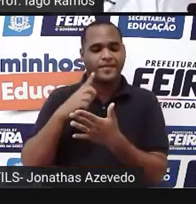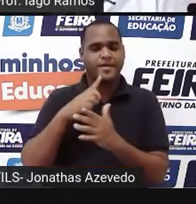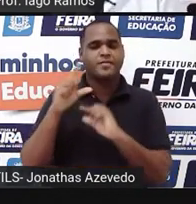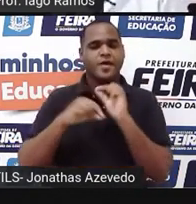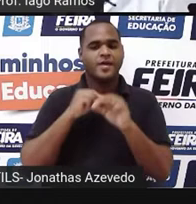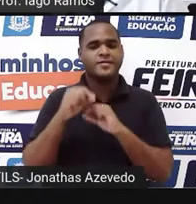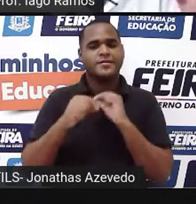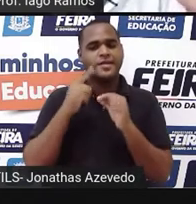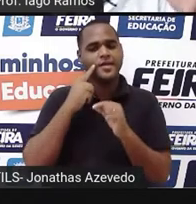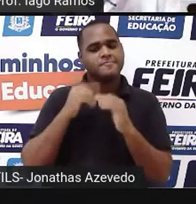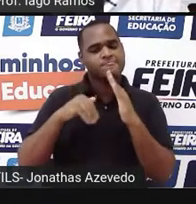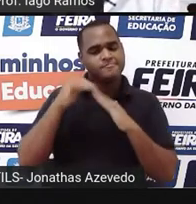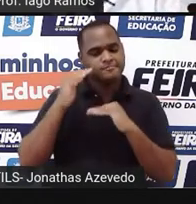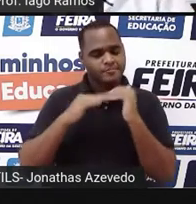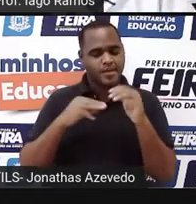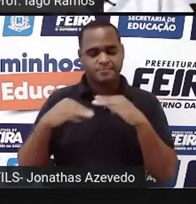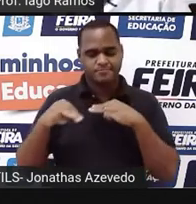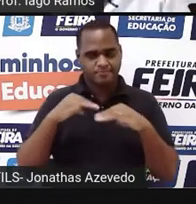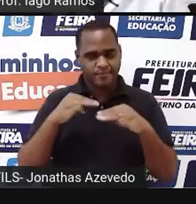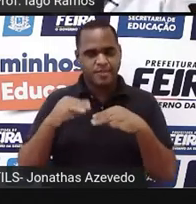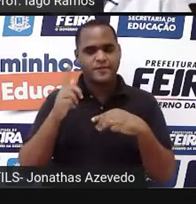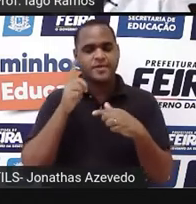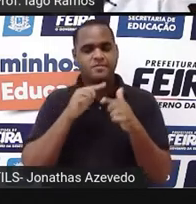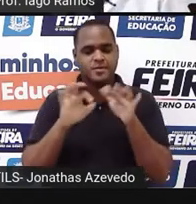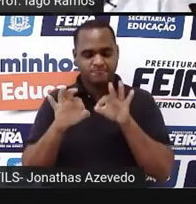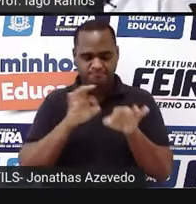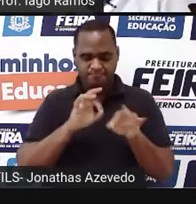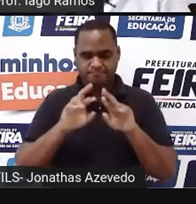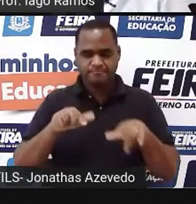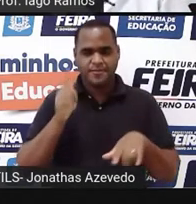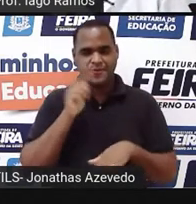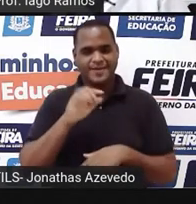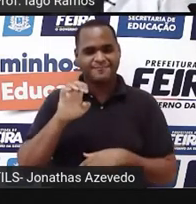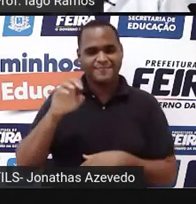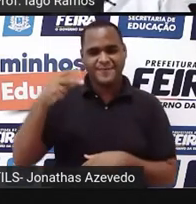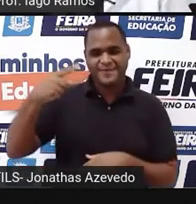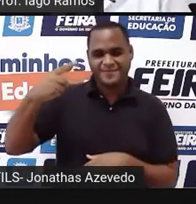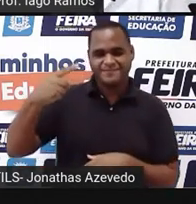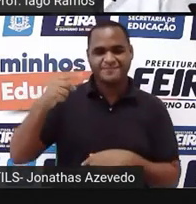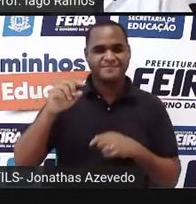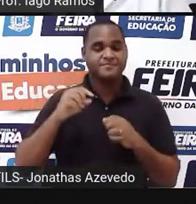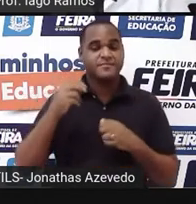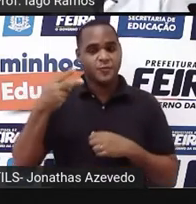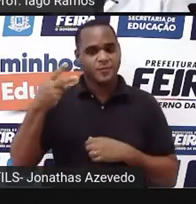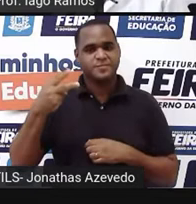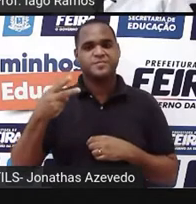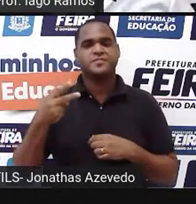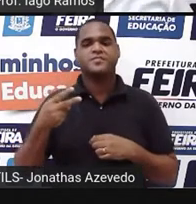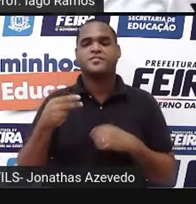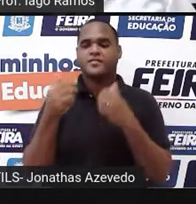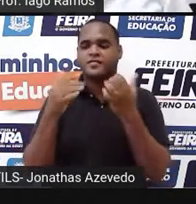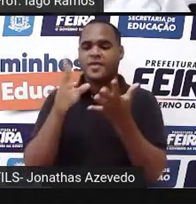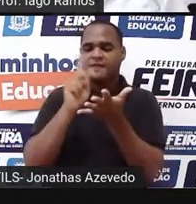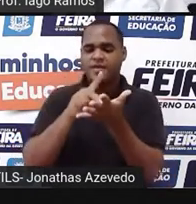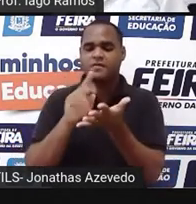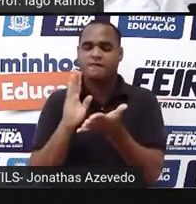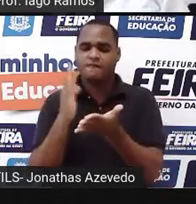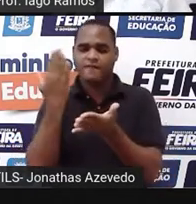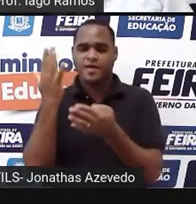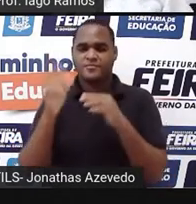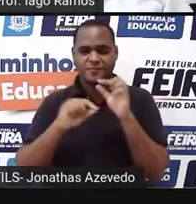método para você, resolver esse tipo de equação, tá bom? Beleza? Bom, essa aqui de verdadeiro ou